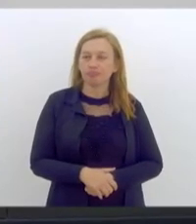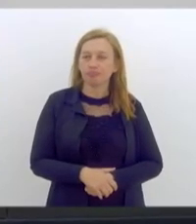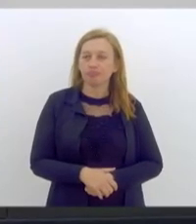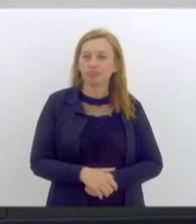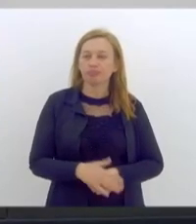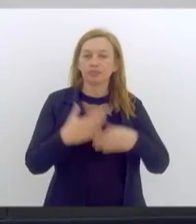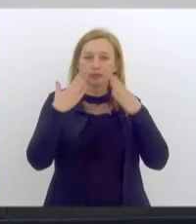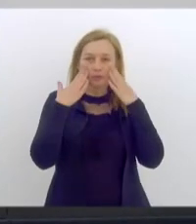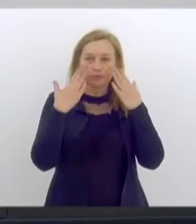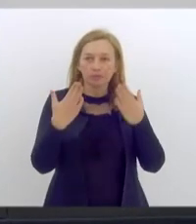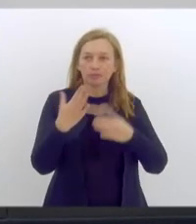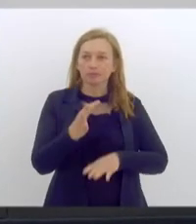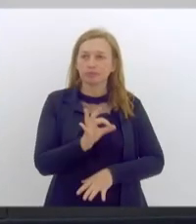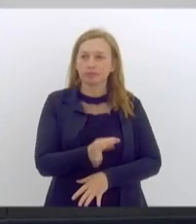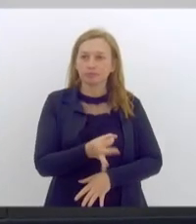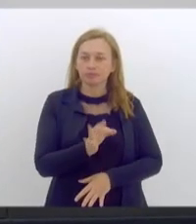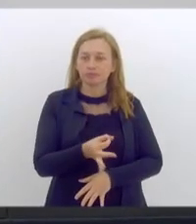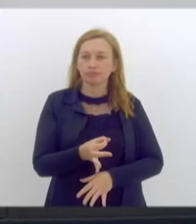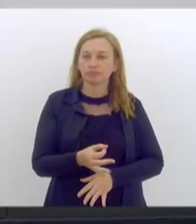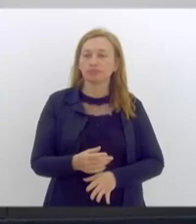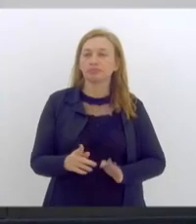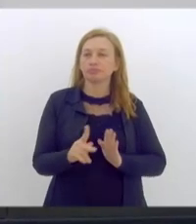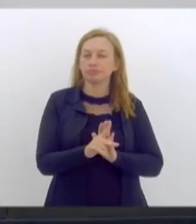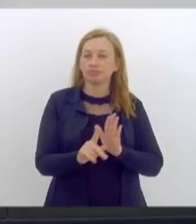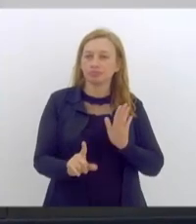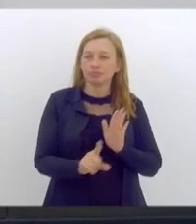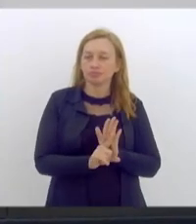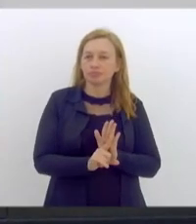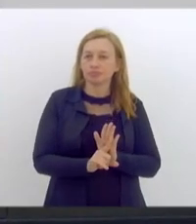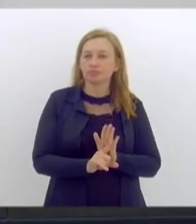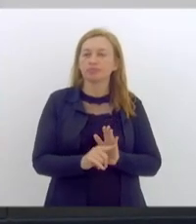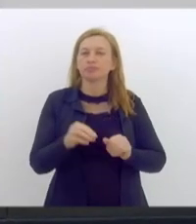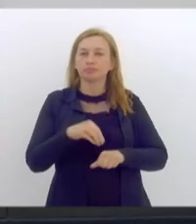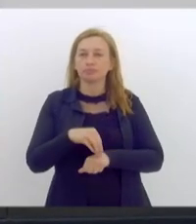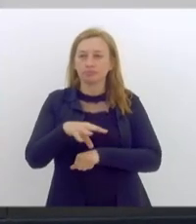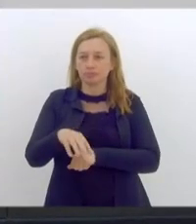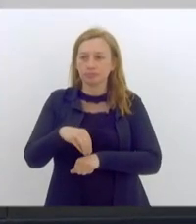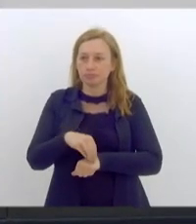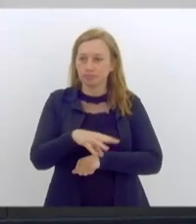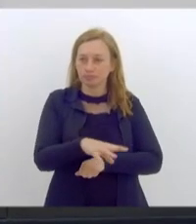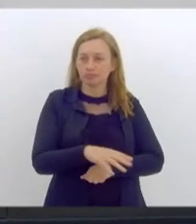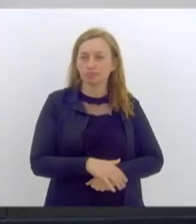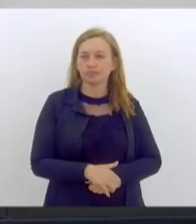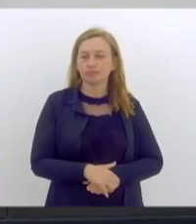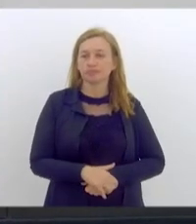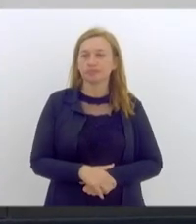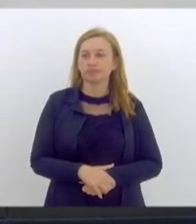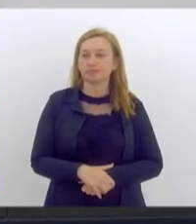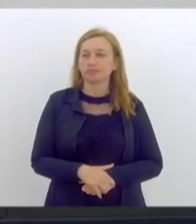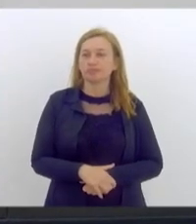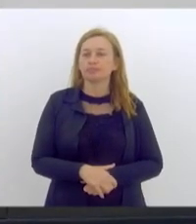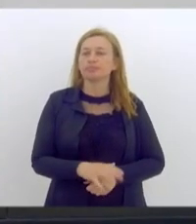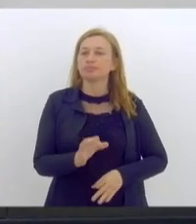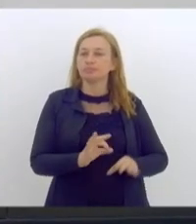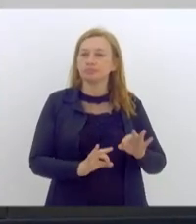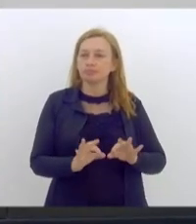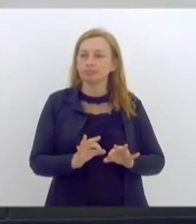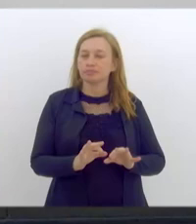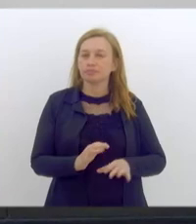formalmente através de projeto desde indicadores este programa